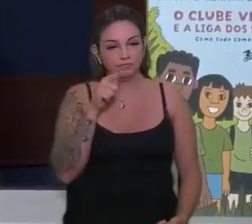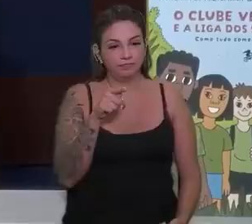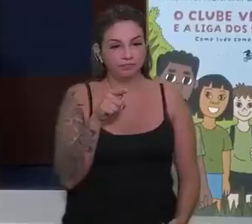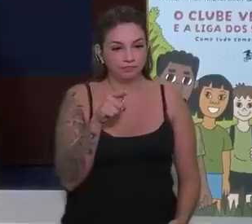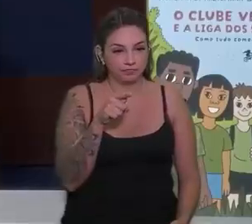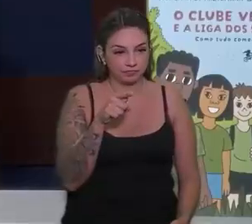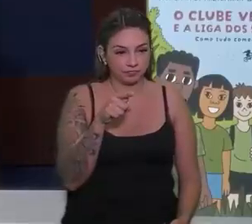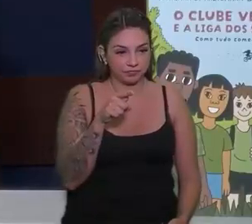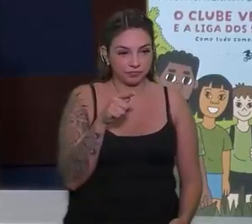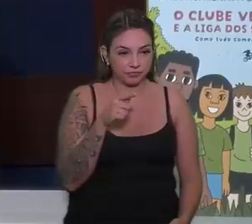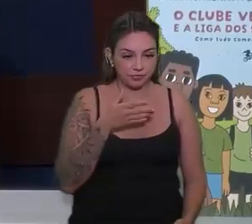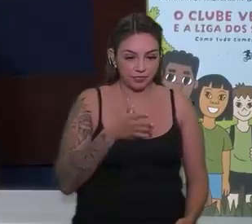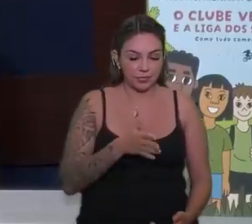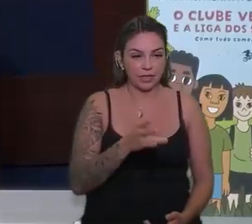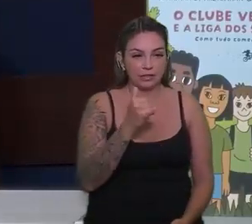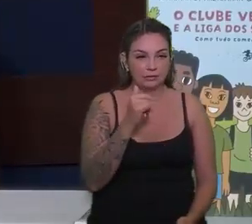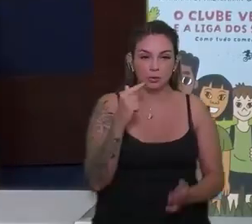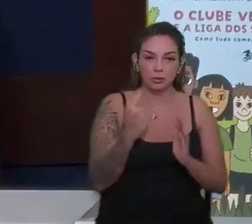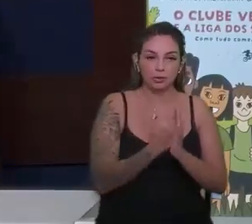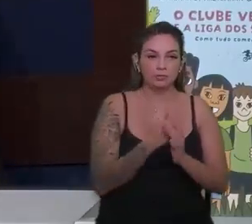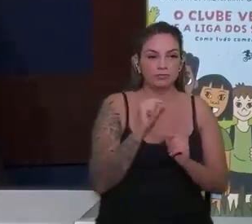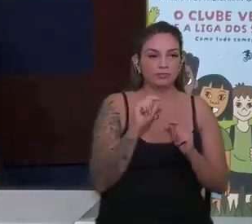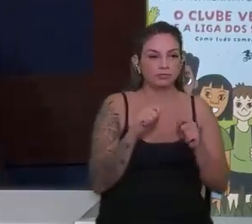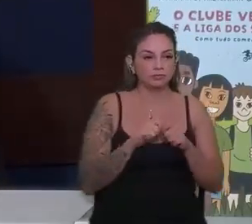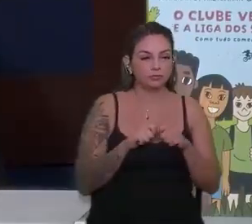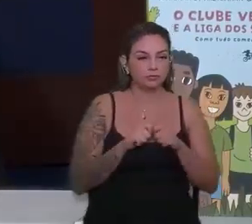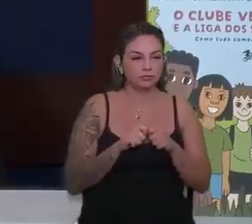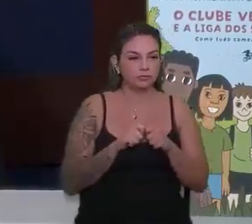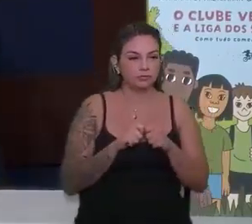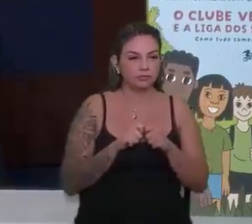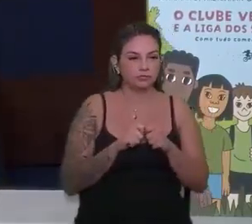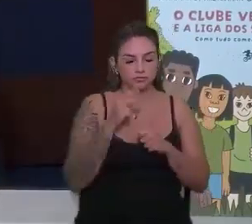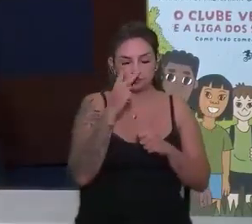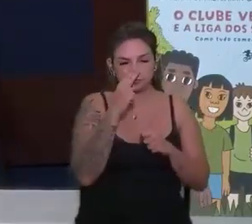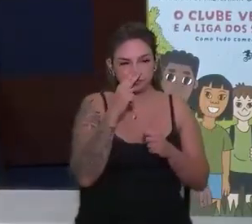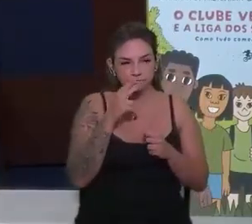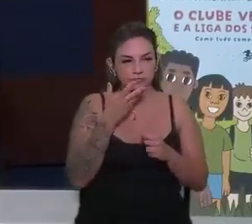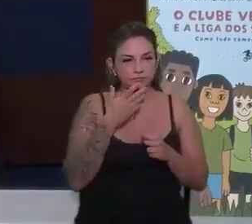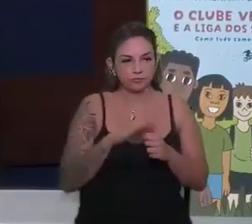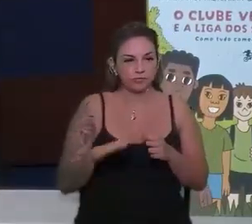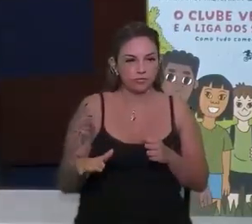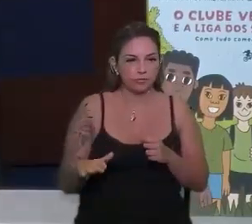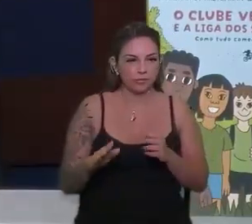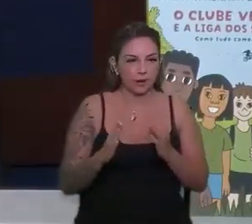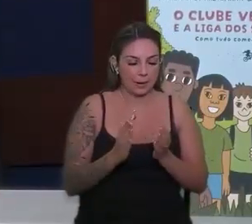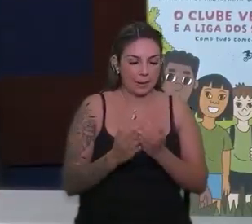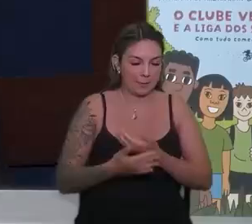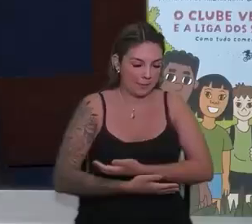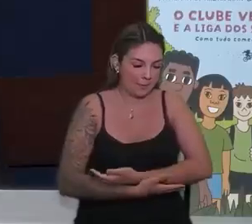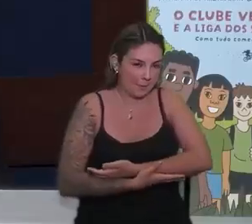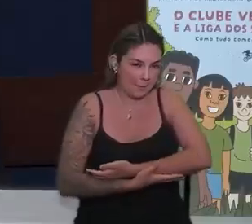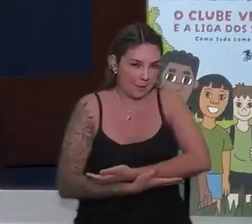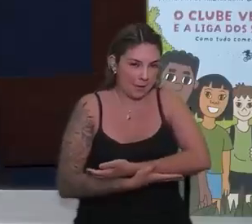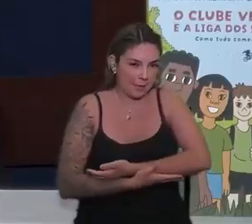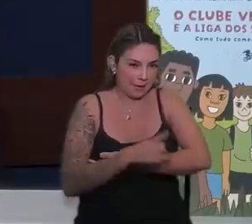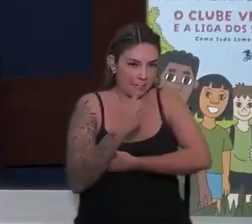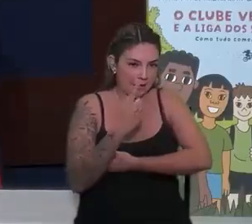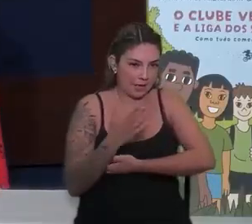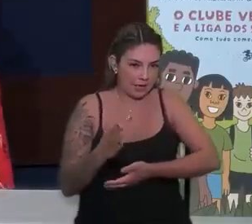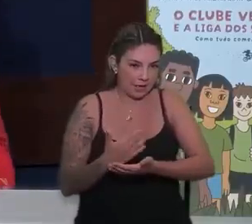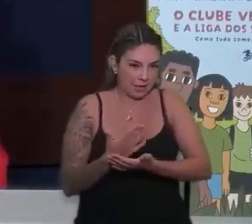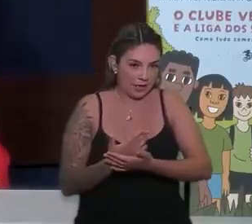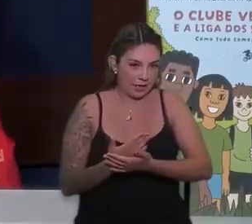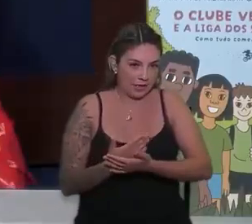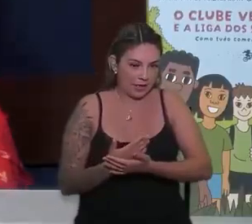você seguir o exemplo, quando me perguntam o que fazer, eu acho que a criança, quando é bebê, se você pega um